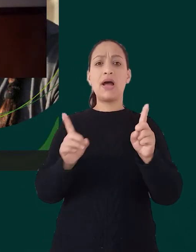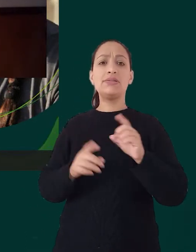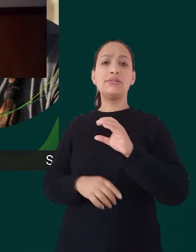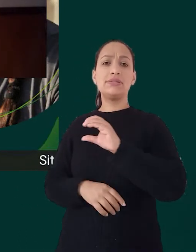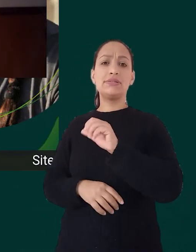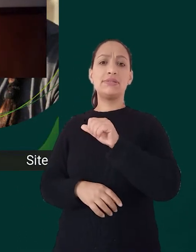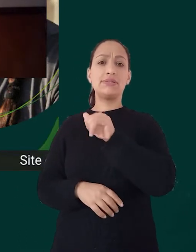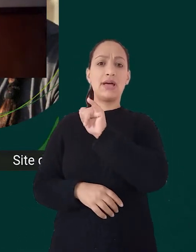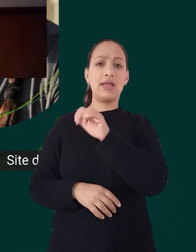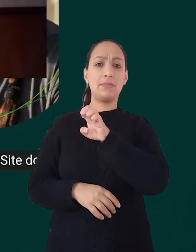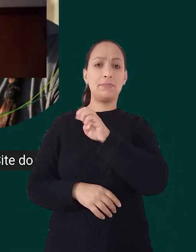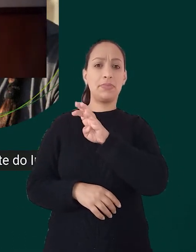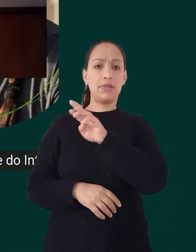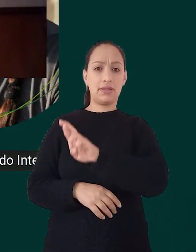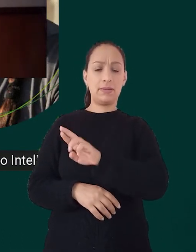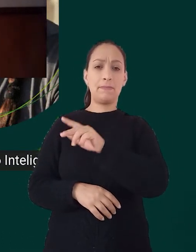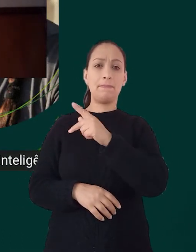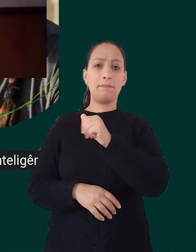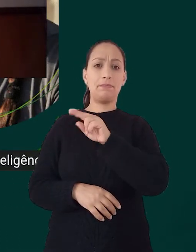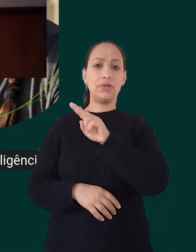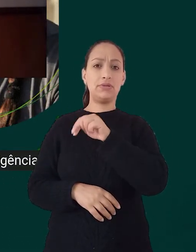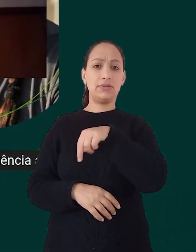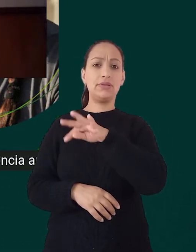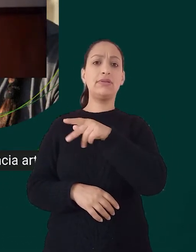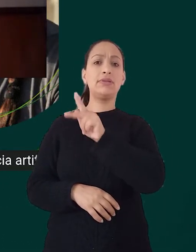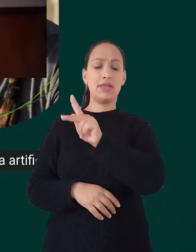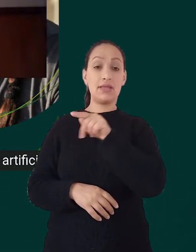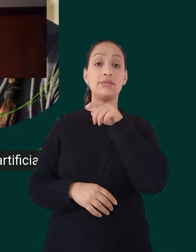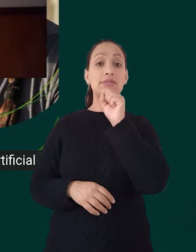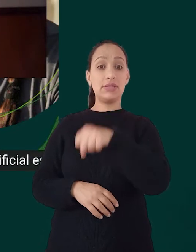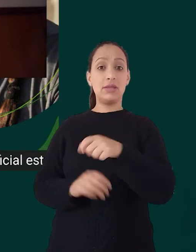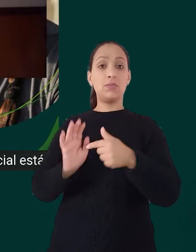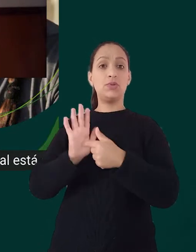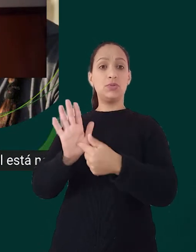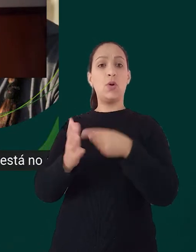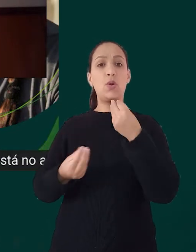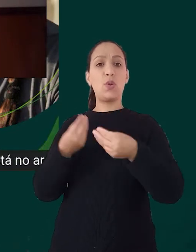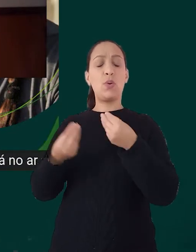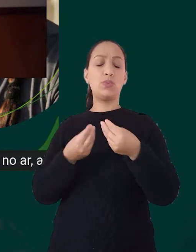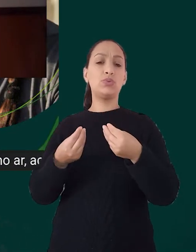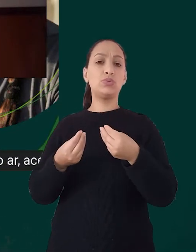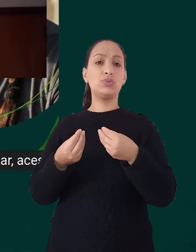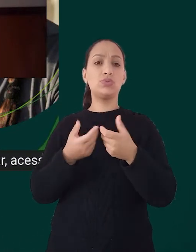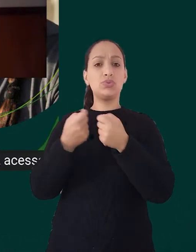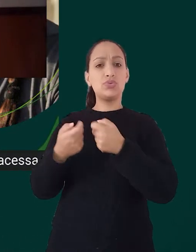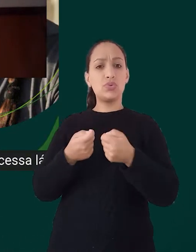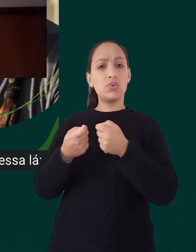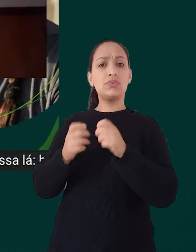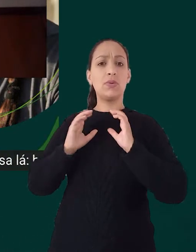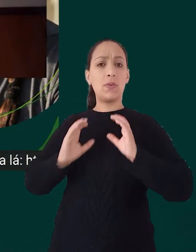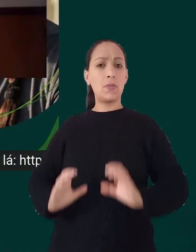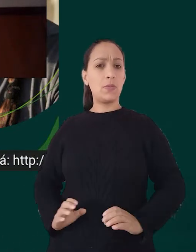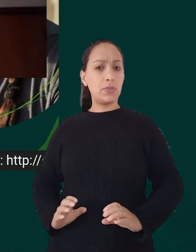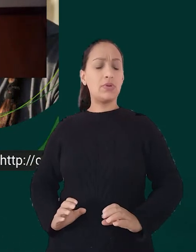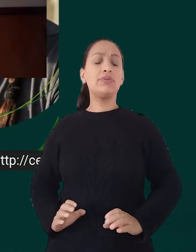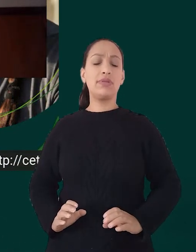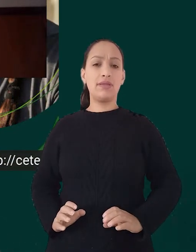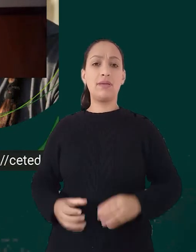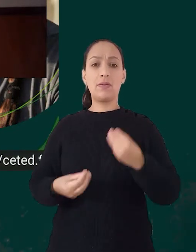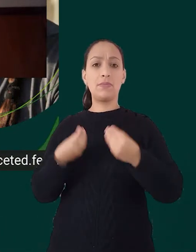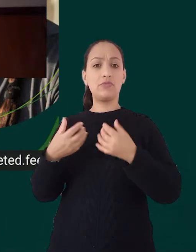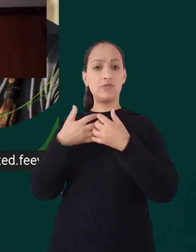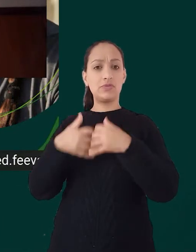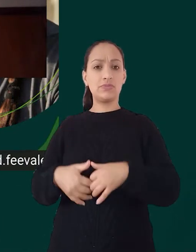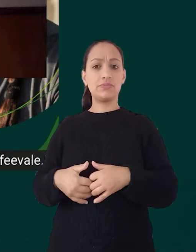Cyberpunk, eles sim deram muitos aspectos de como o jogo ia se comportar e que